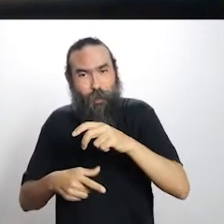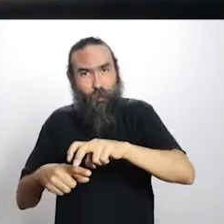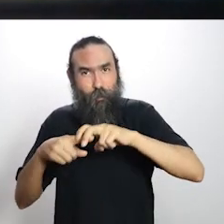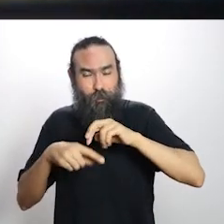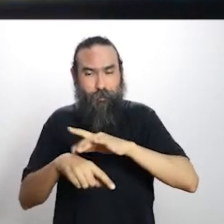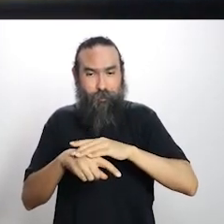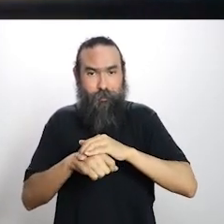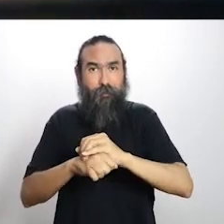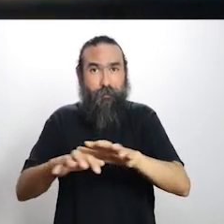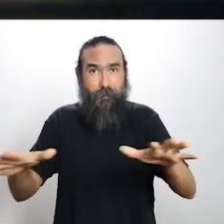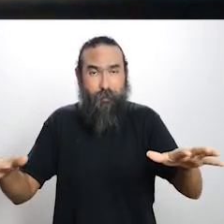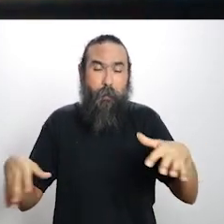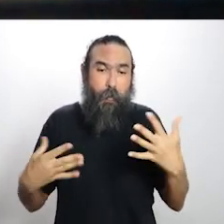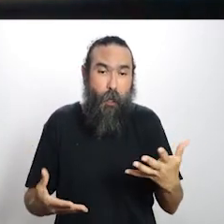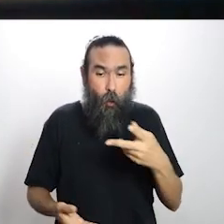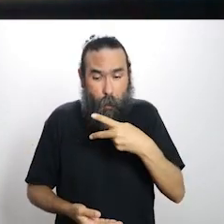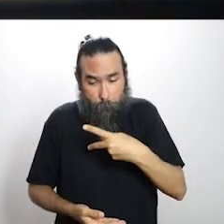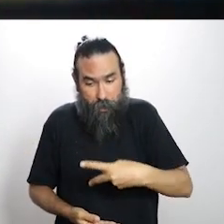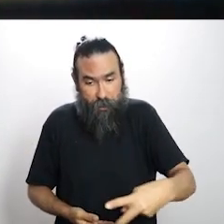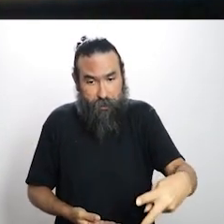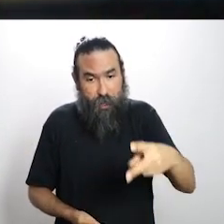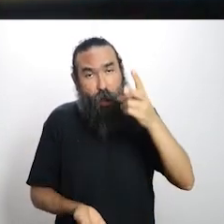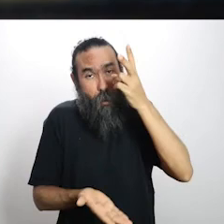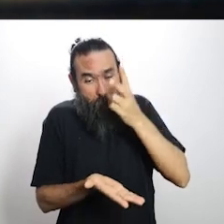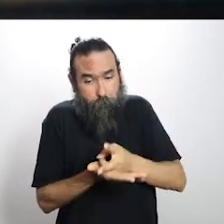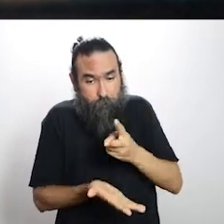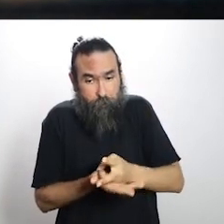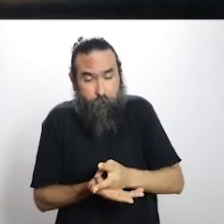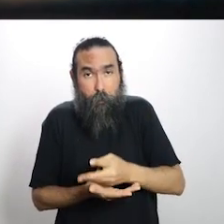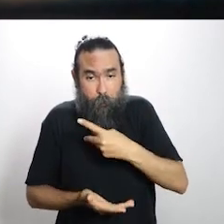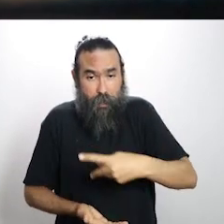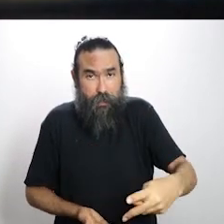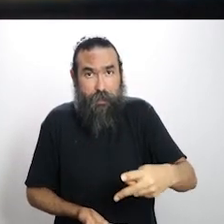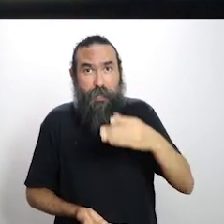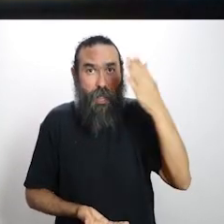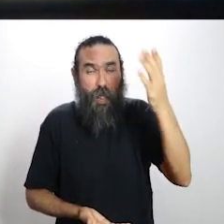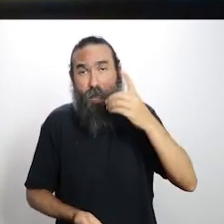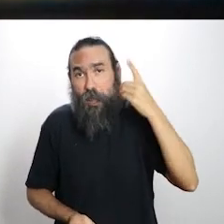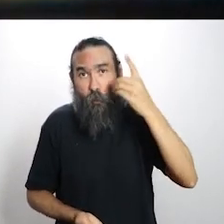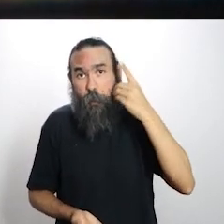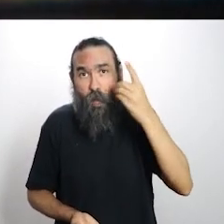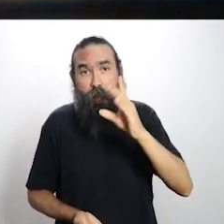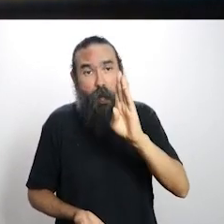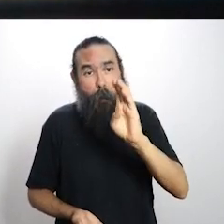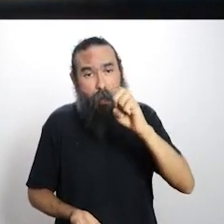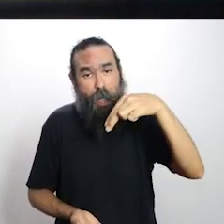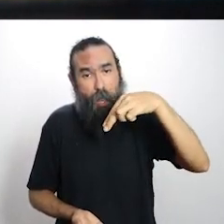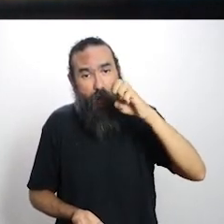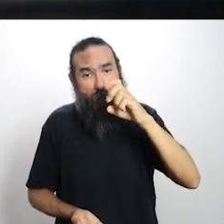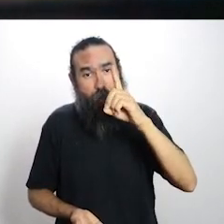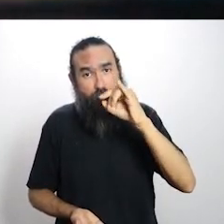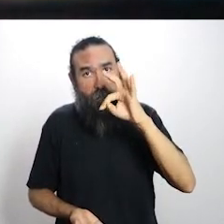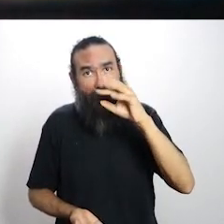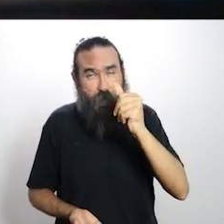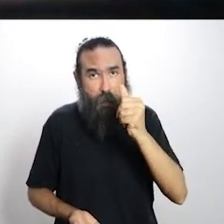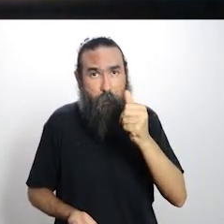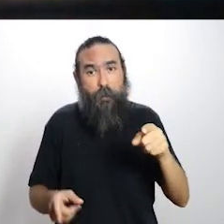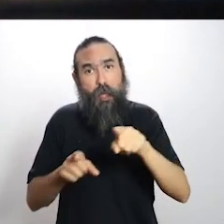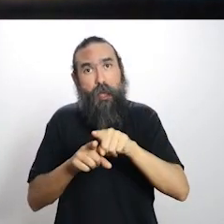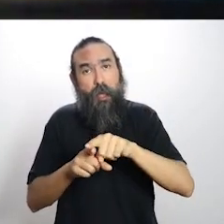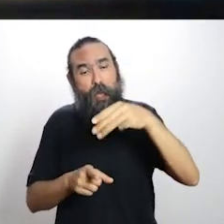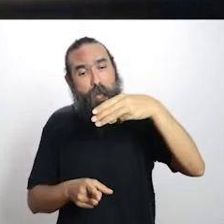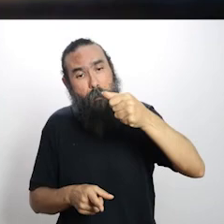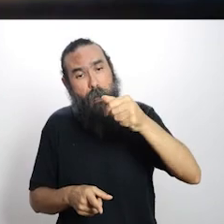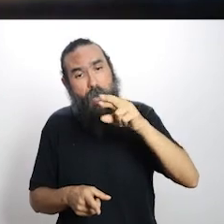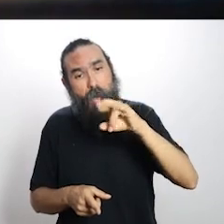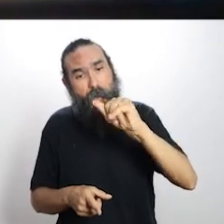presidência se mantém com a mesa diretora, que é a deputada Benedita da Silva, a Maria do Rosário e a Áurea Carolina. A partir daí, a